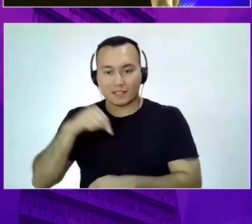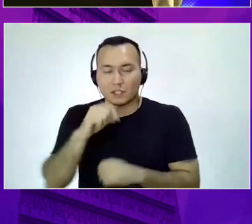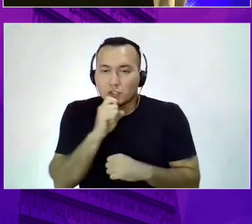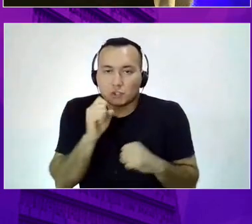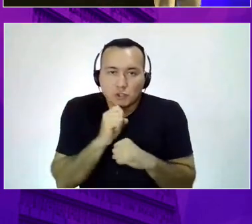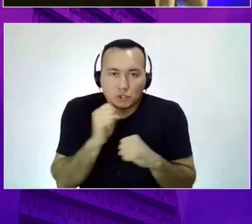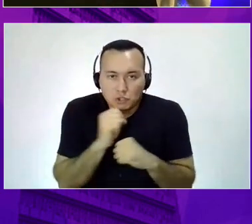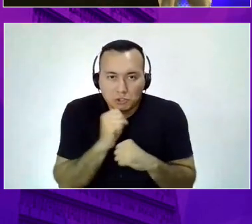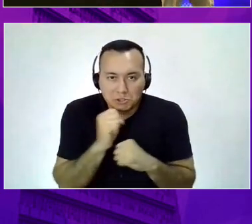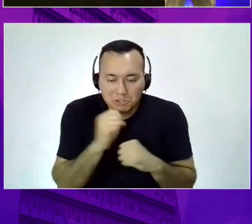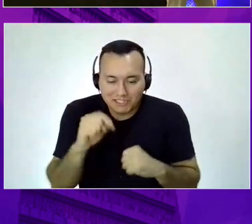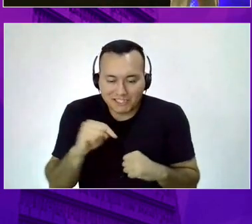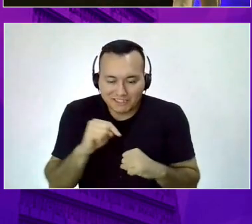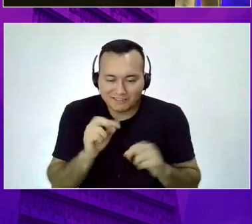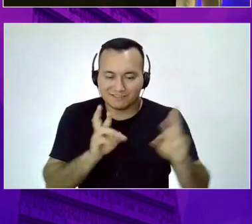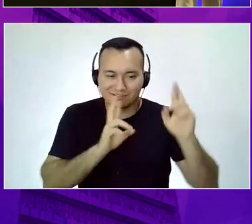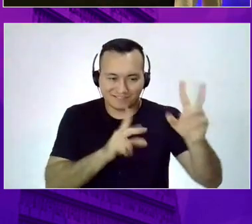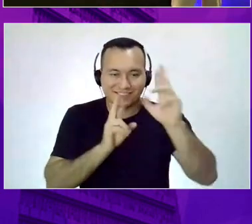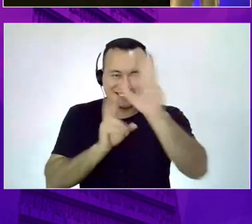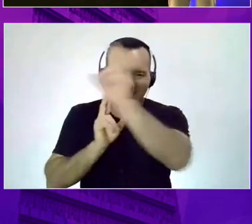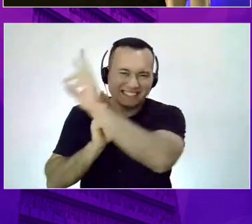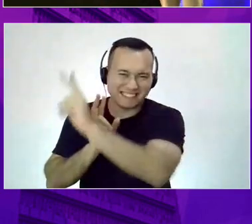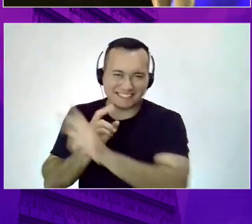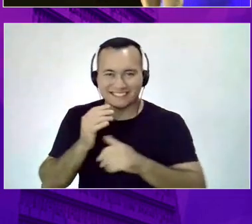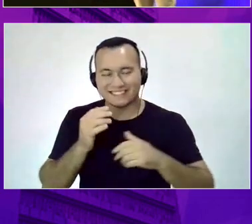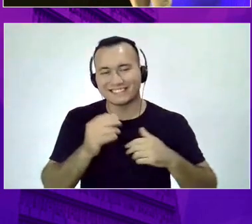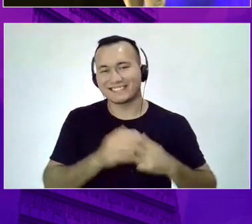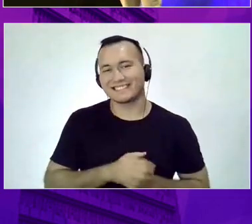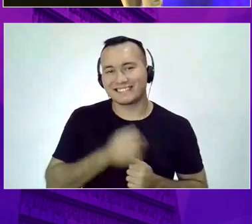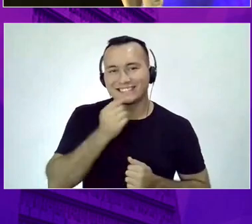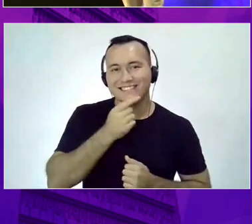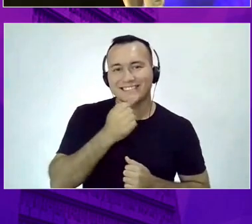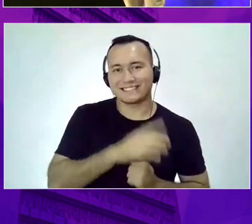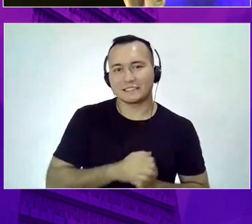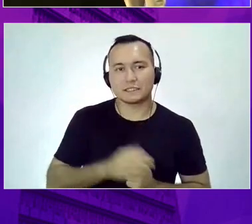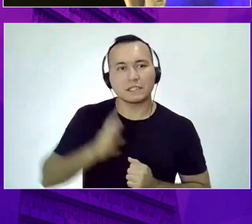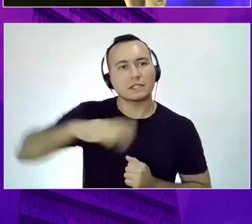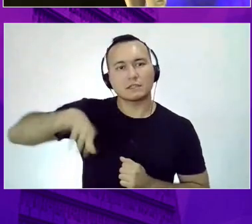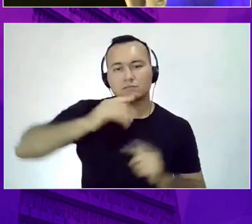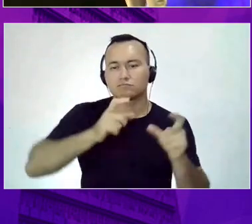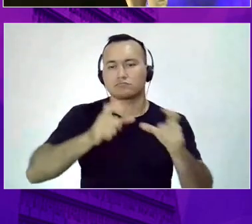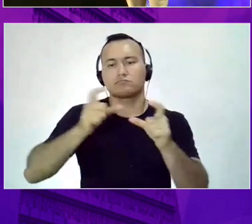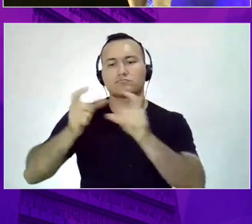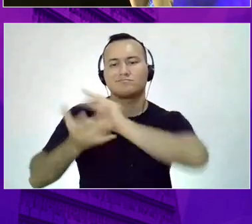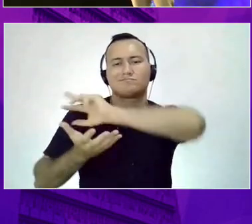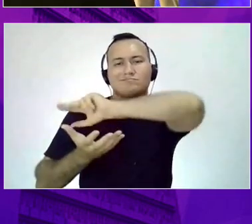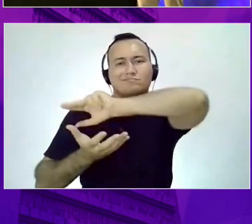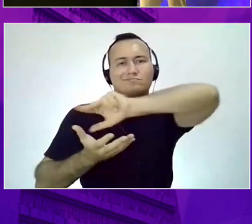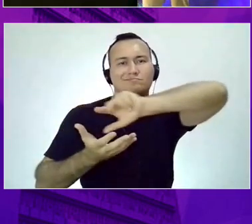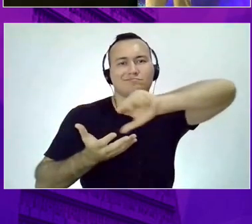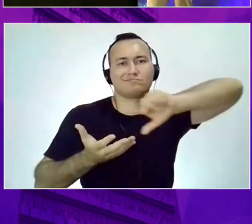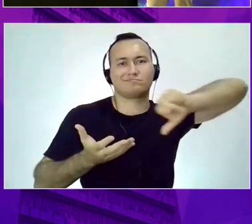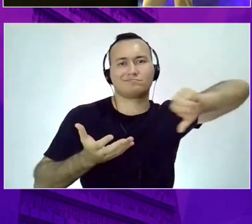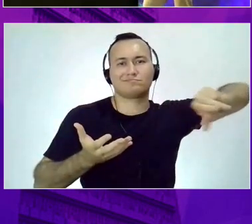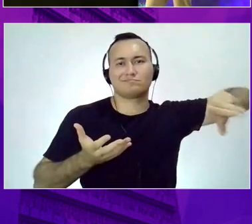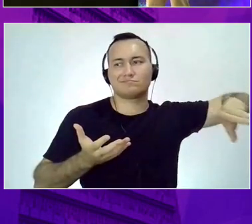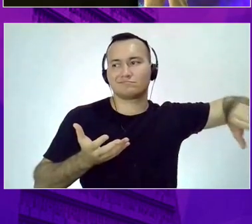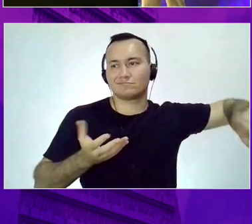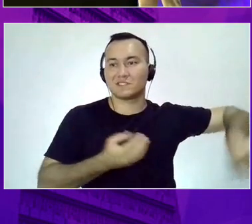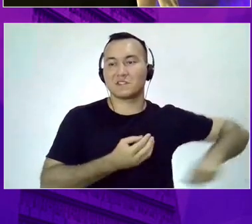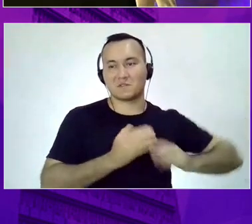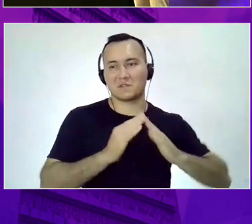mundo em direção a um alvo que a gente tinha, a um projeto de escopo fechado que a gente tinha, 2 meses para entregar, e a gente precisou